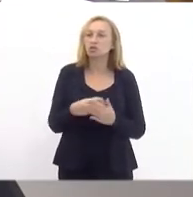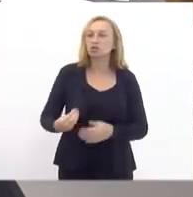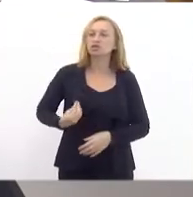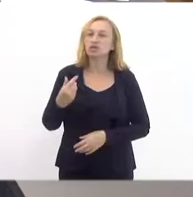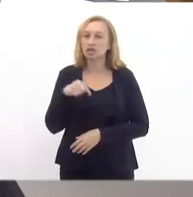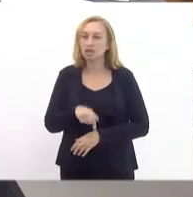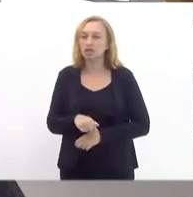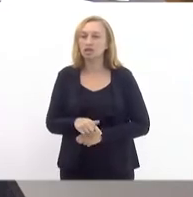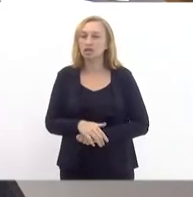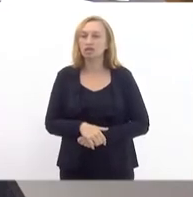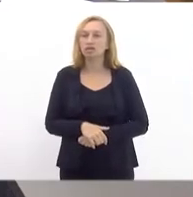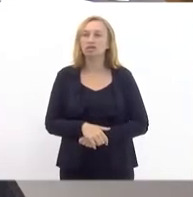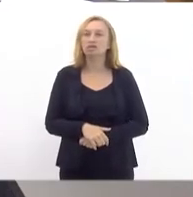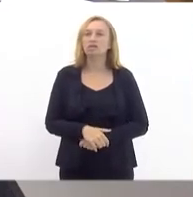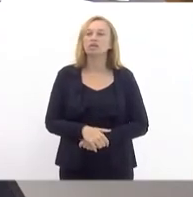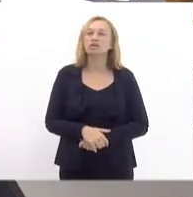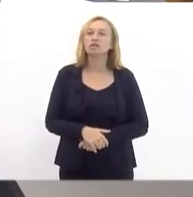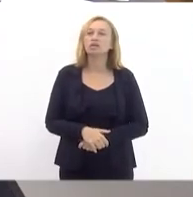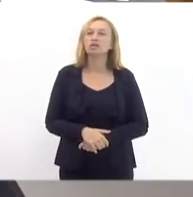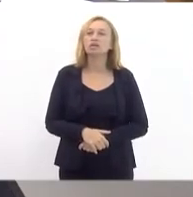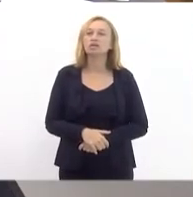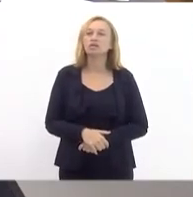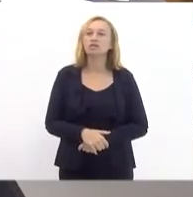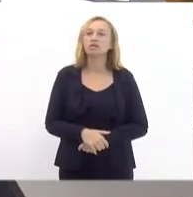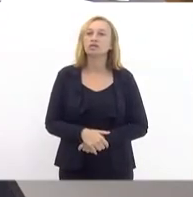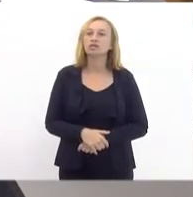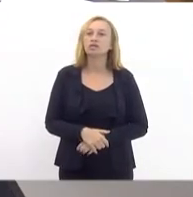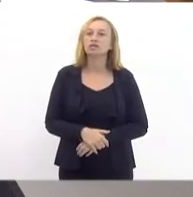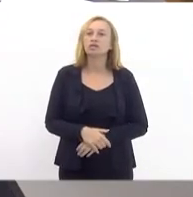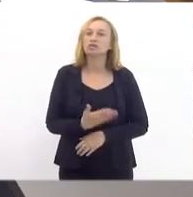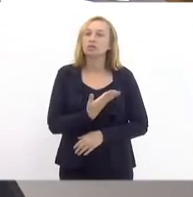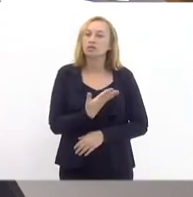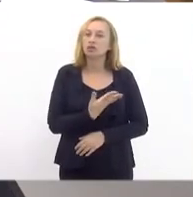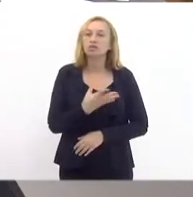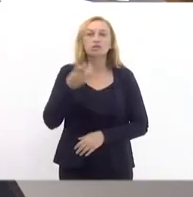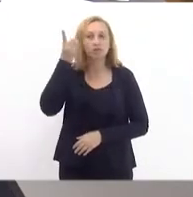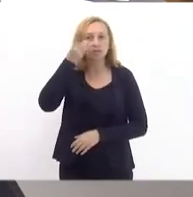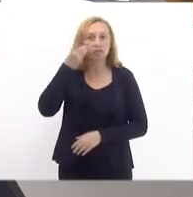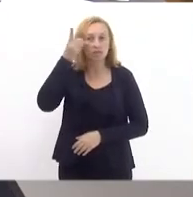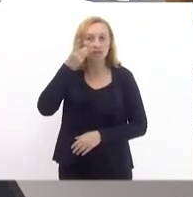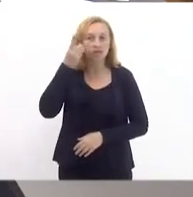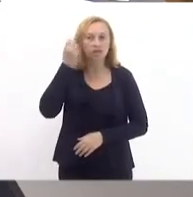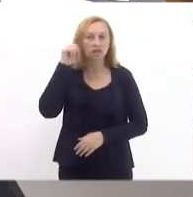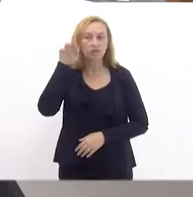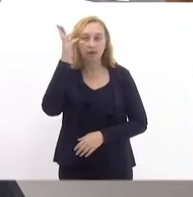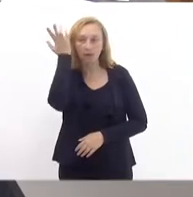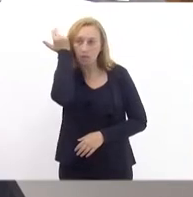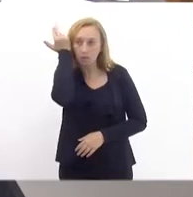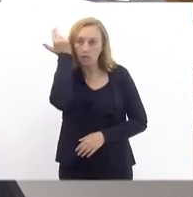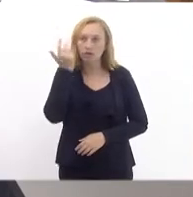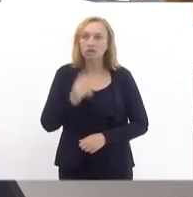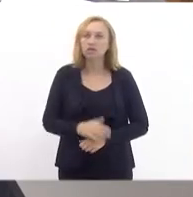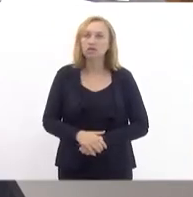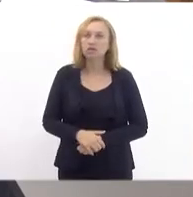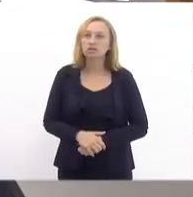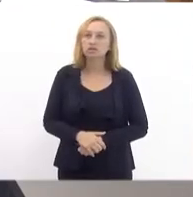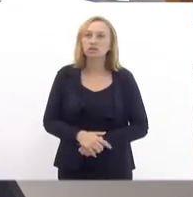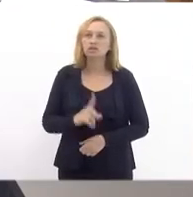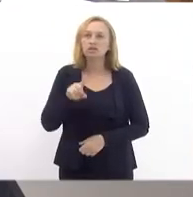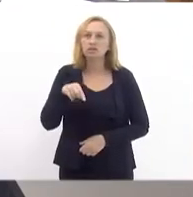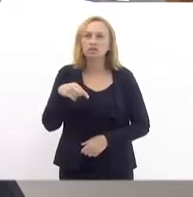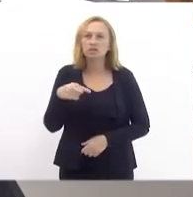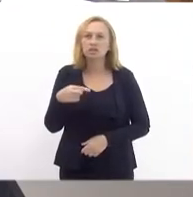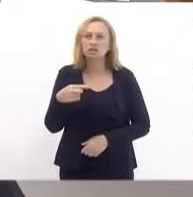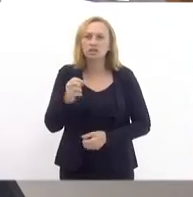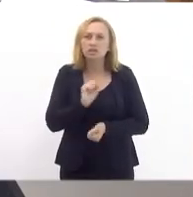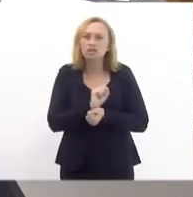aqui nessa oitiva. Eu vou passar a palavra aqui para o meu amigo deputado Eleomar Coelho e a deputada... Só um